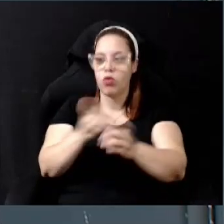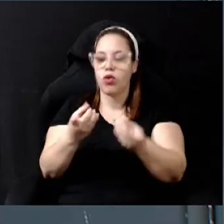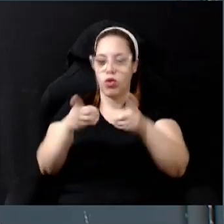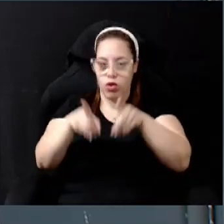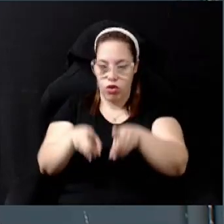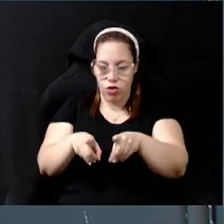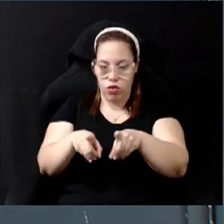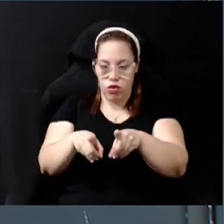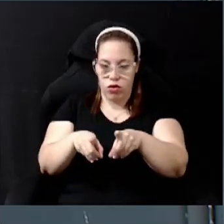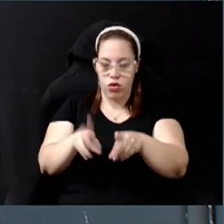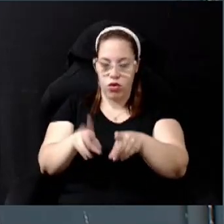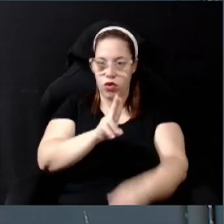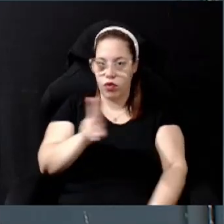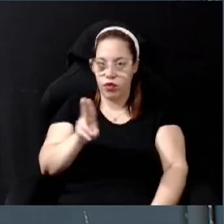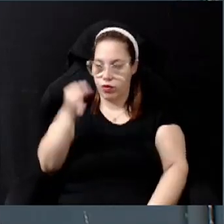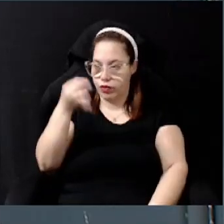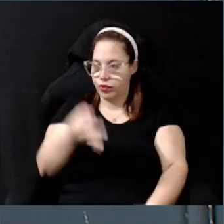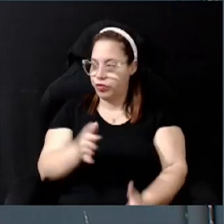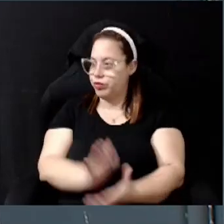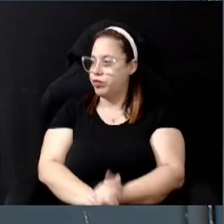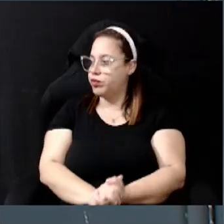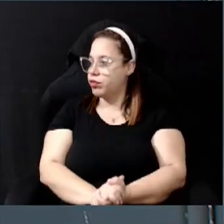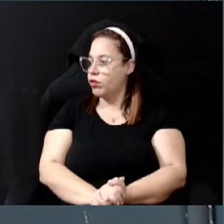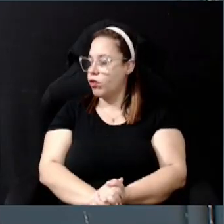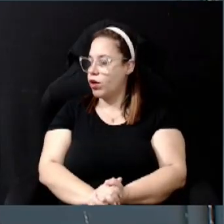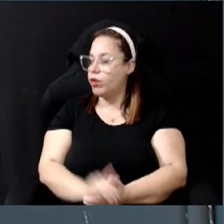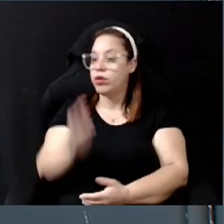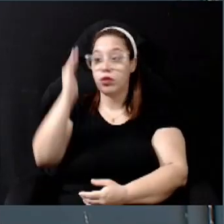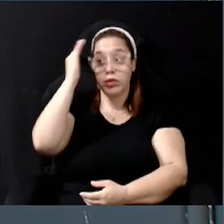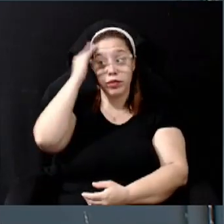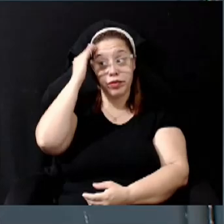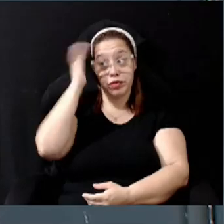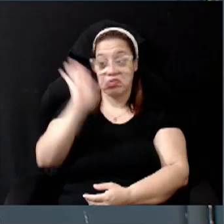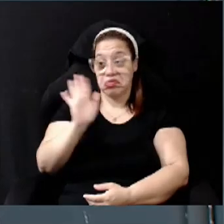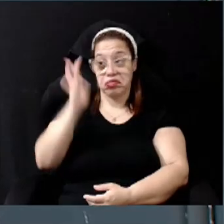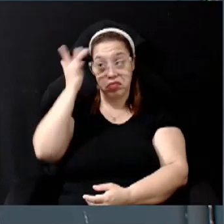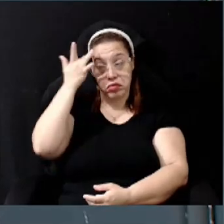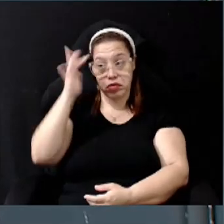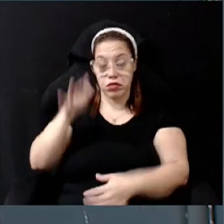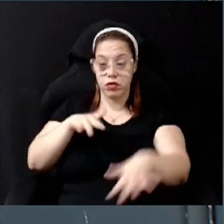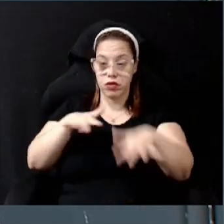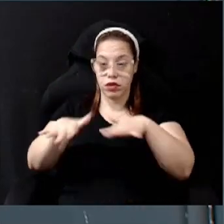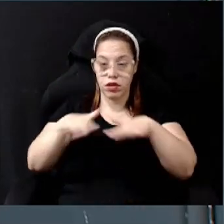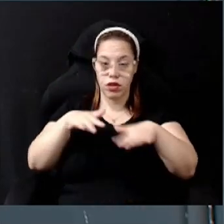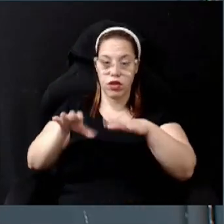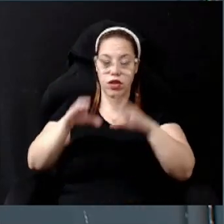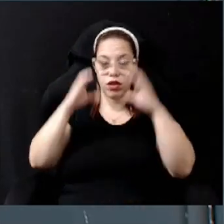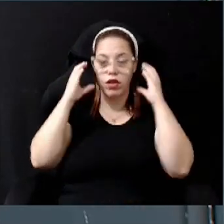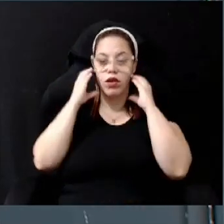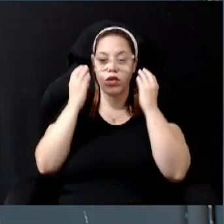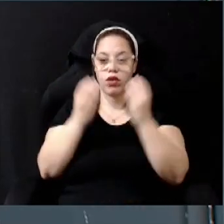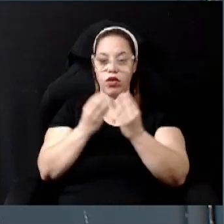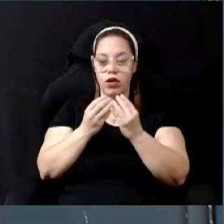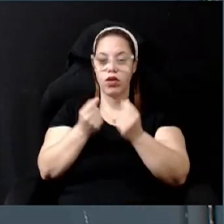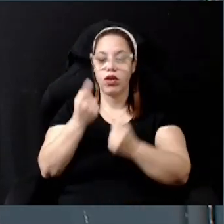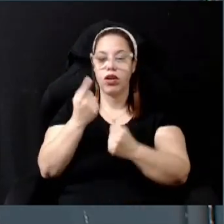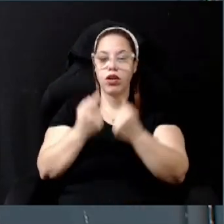diz. Inclusive, eu não sei se você sabe, tramita aí, né, no Congresso, essa questão de